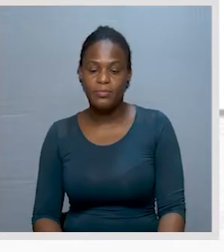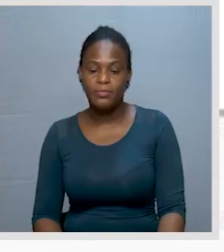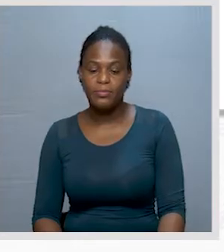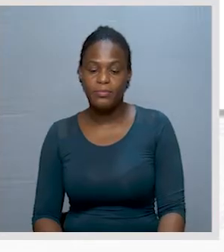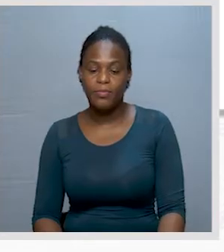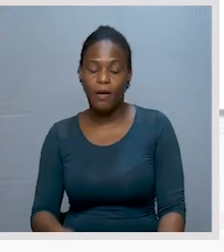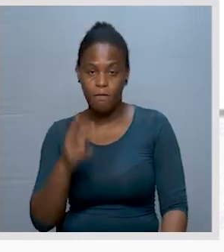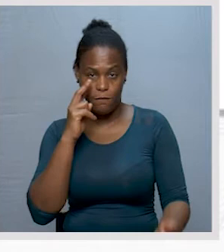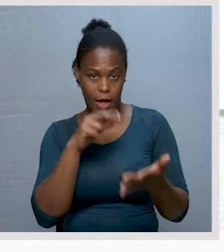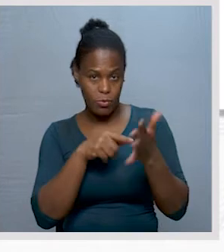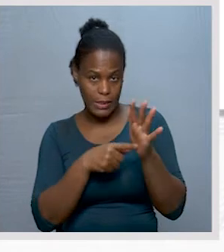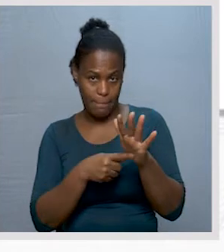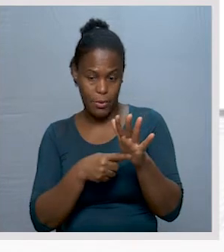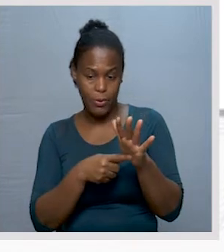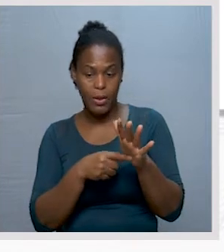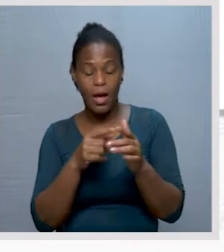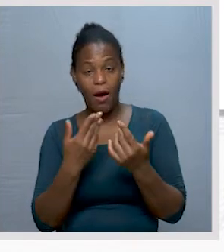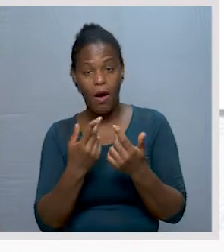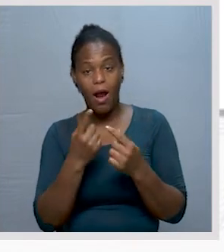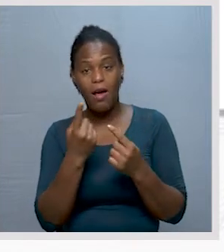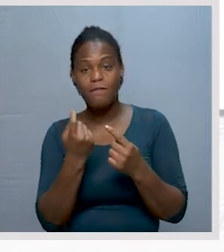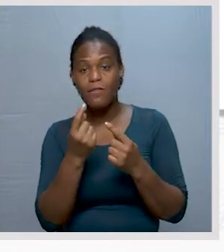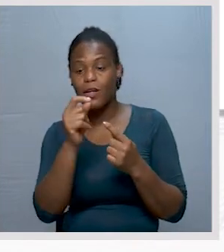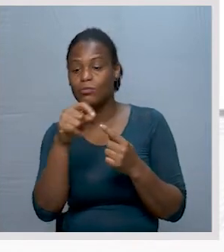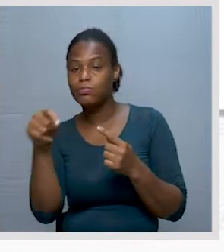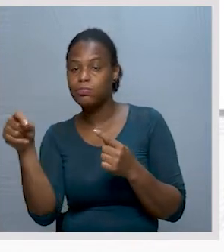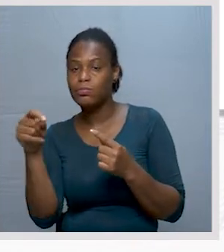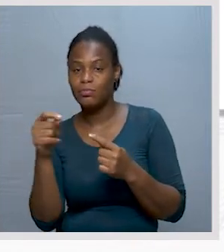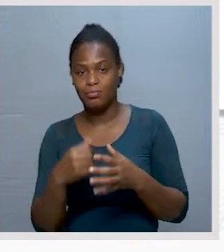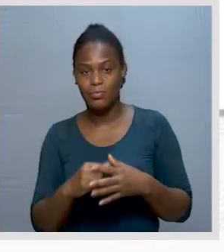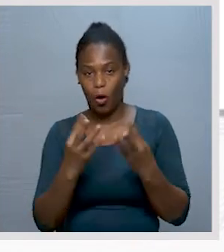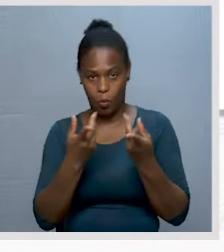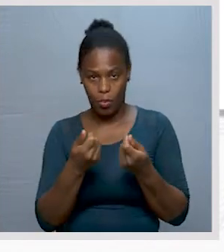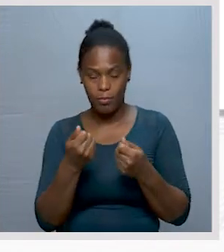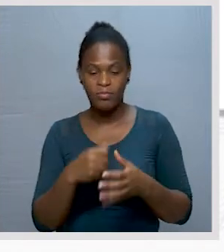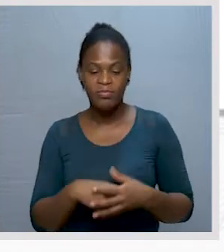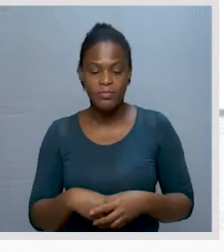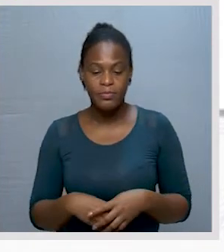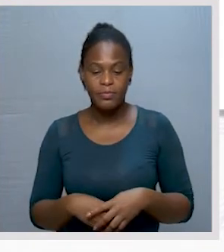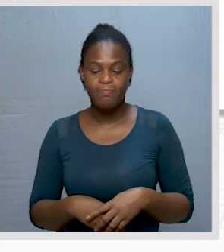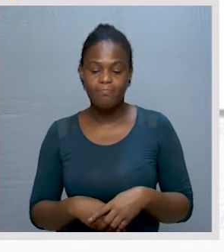observem o exemplo e completem as operações.